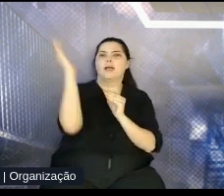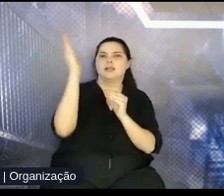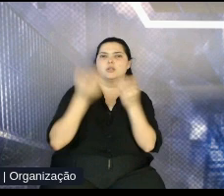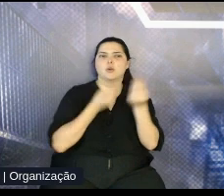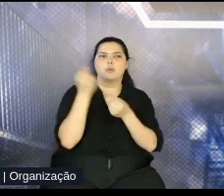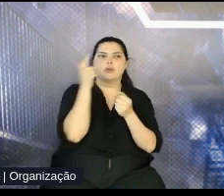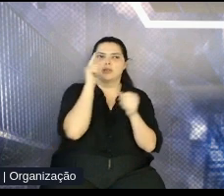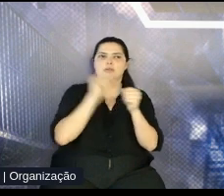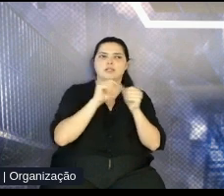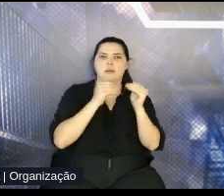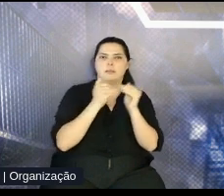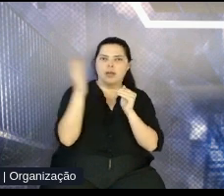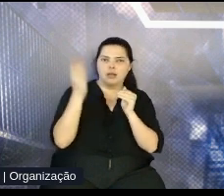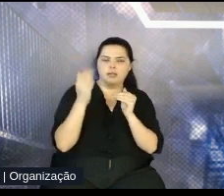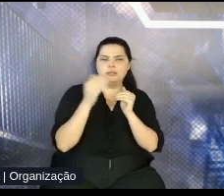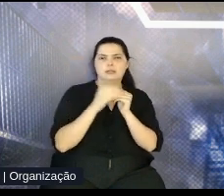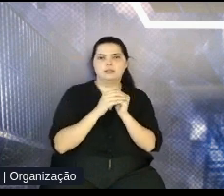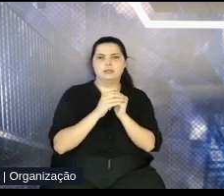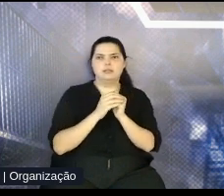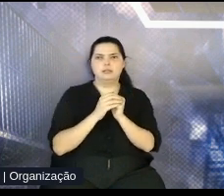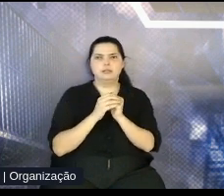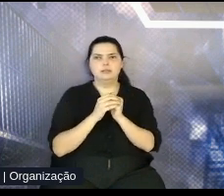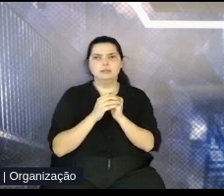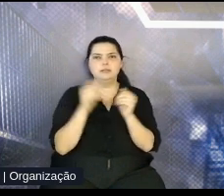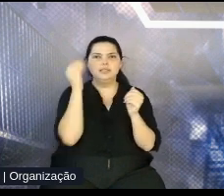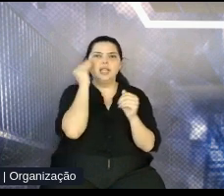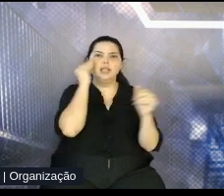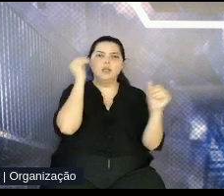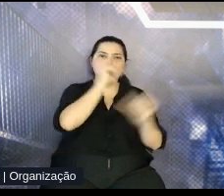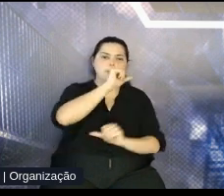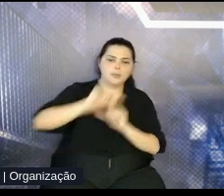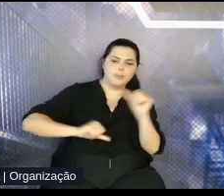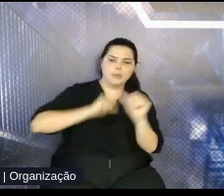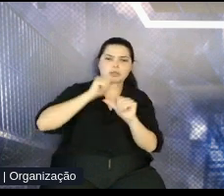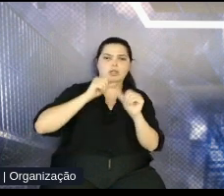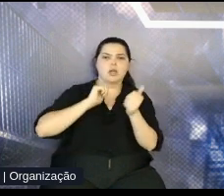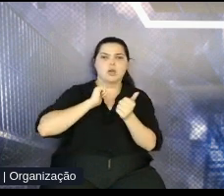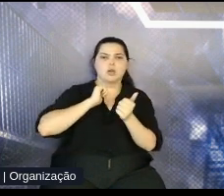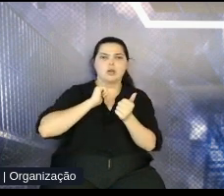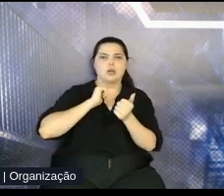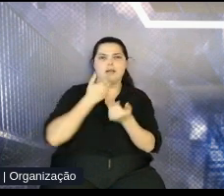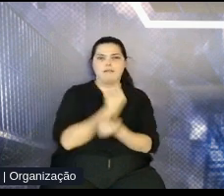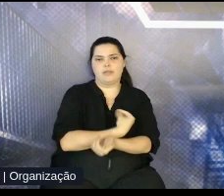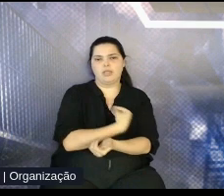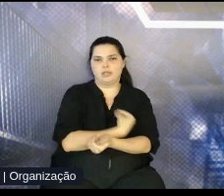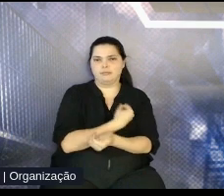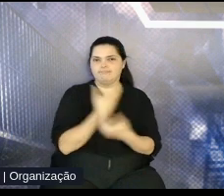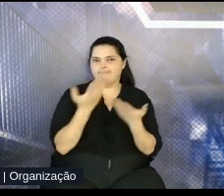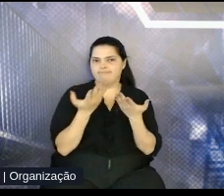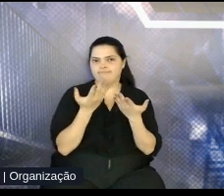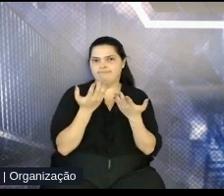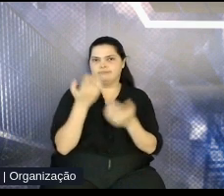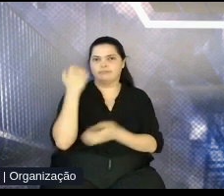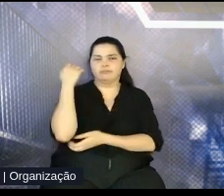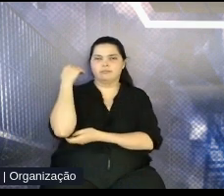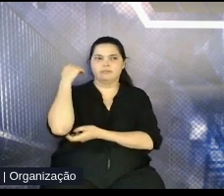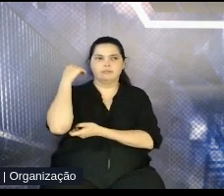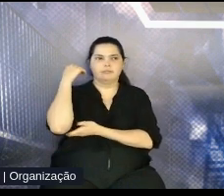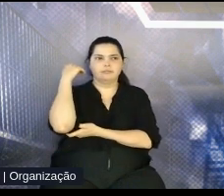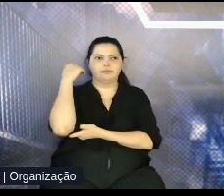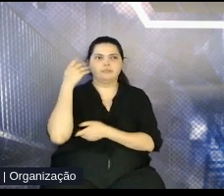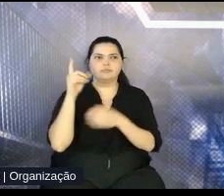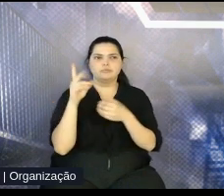consegue estar tentando mudar aí esse jogo, né? Então, deixa eu passar aqui o slide, só voltar ali